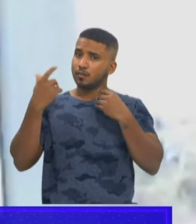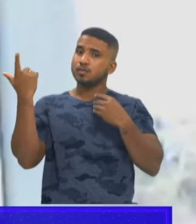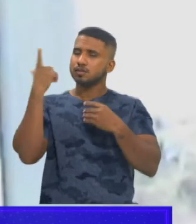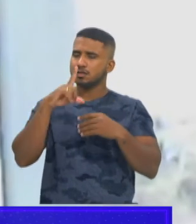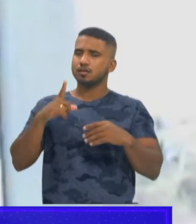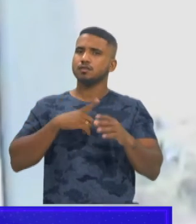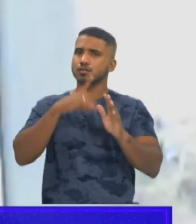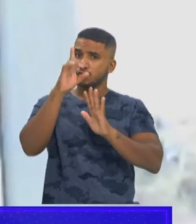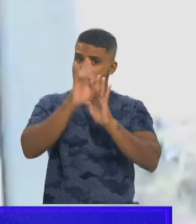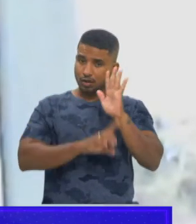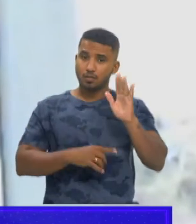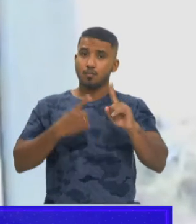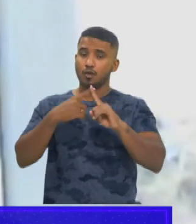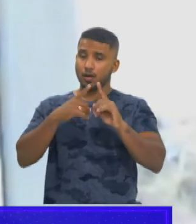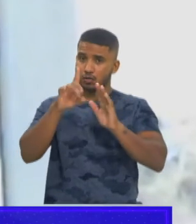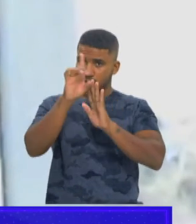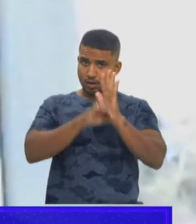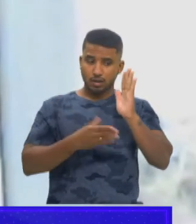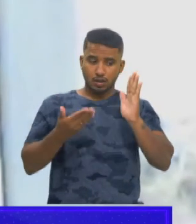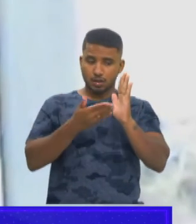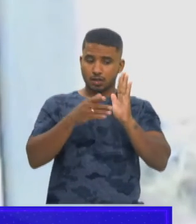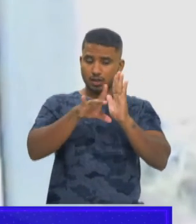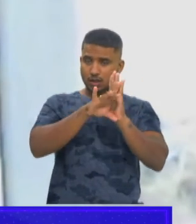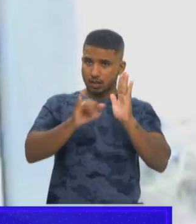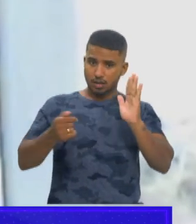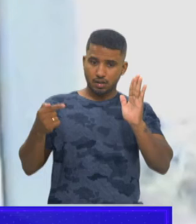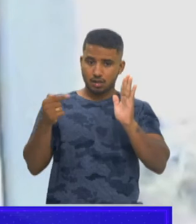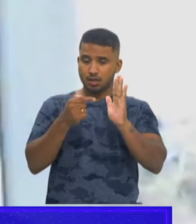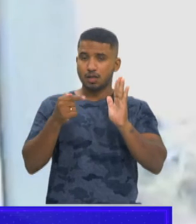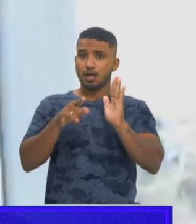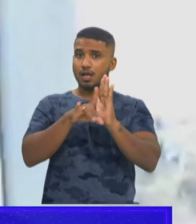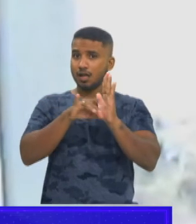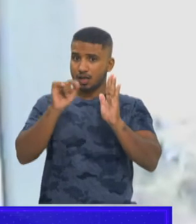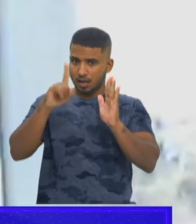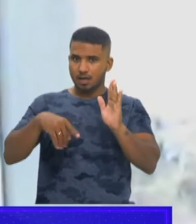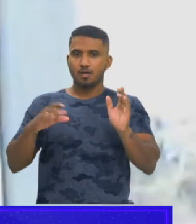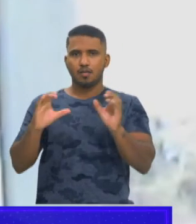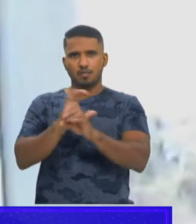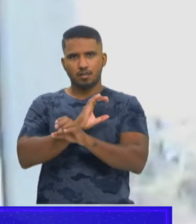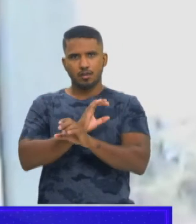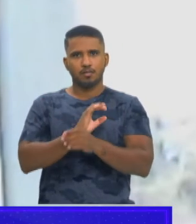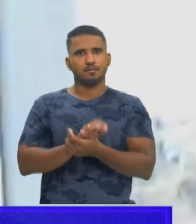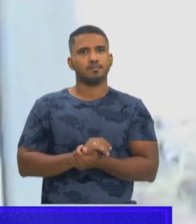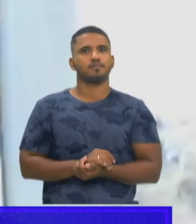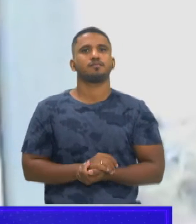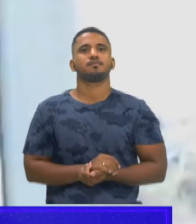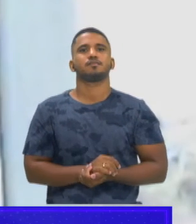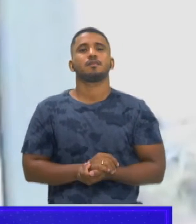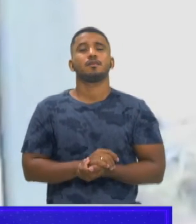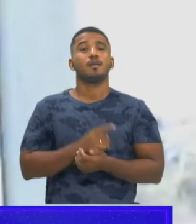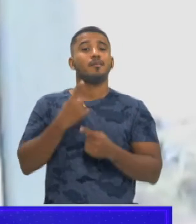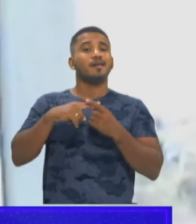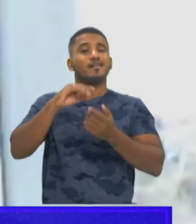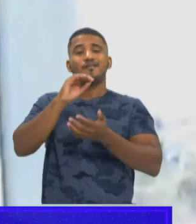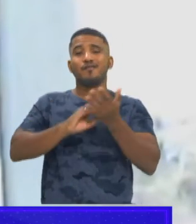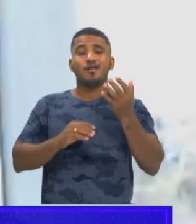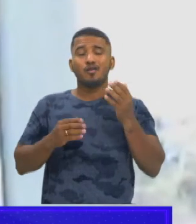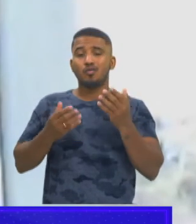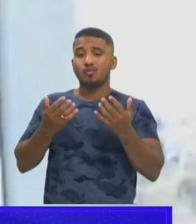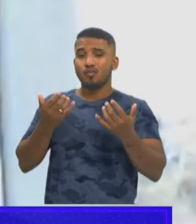lei. Eu considero a lei como realmente muito completa, certo? A falta de conhecimento às vezes parte até do próprio